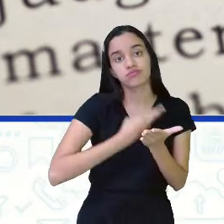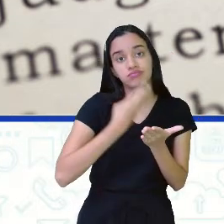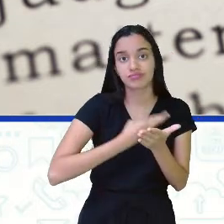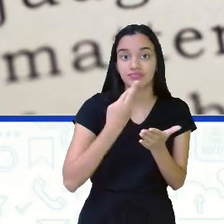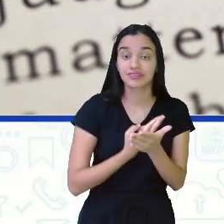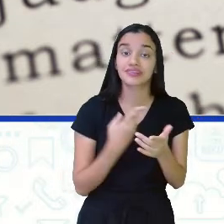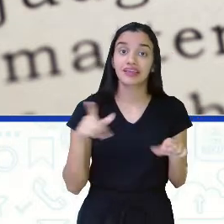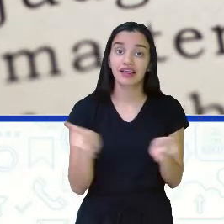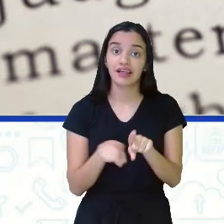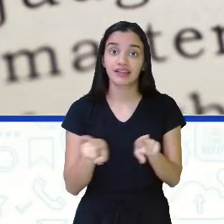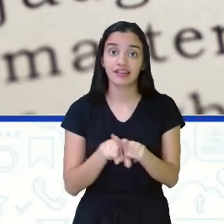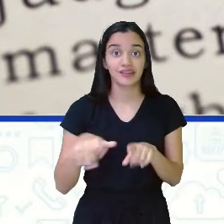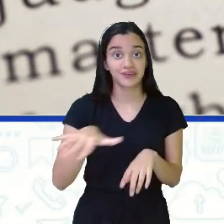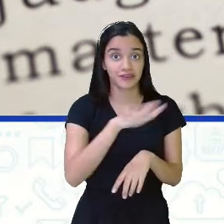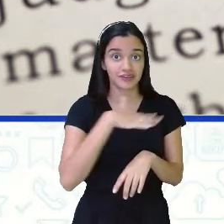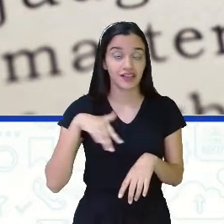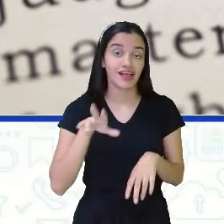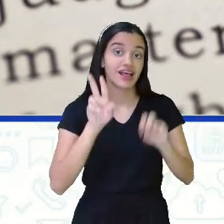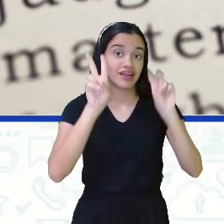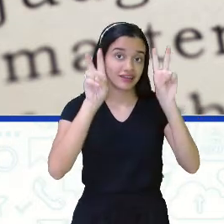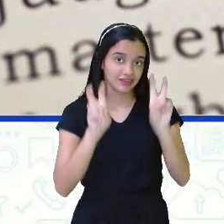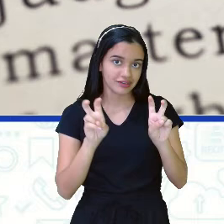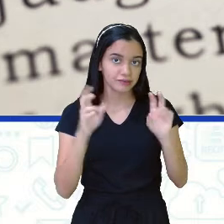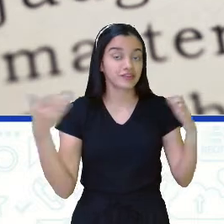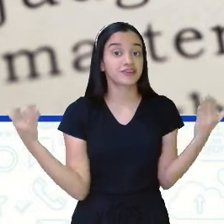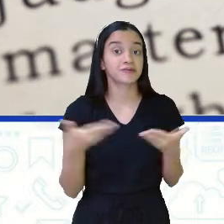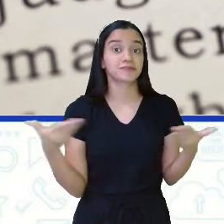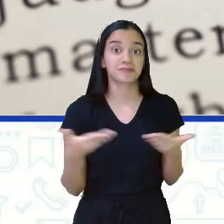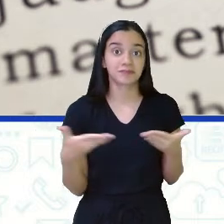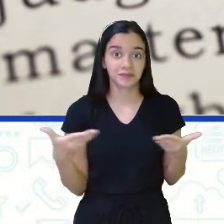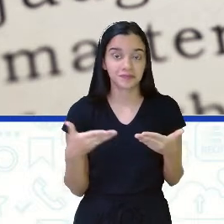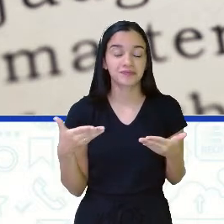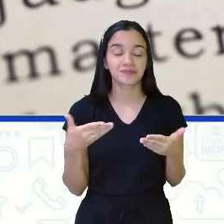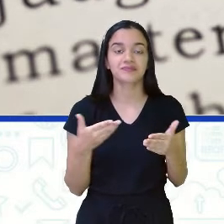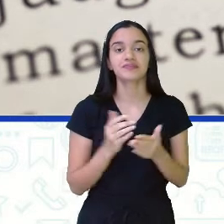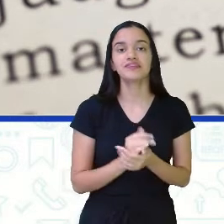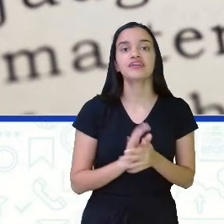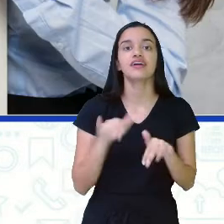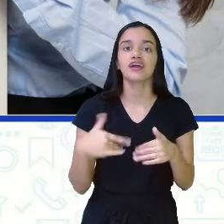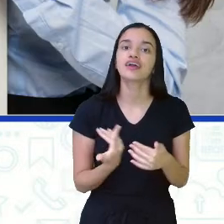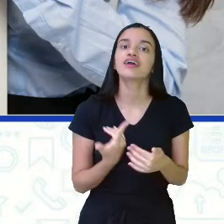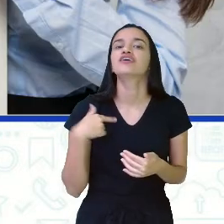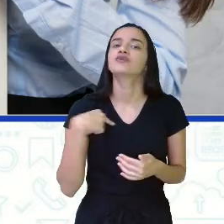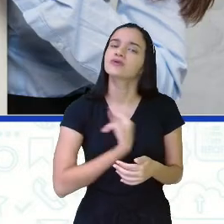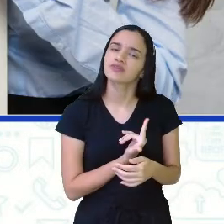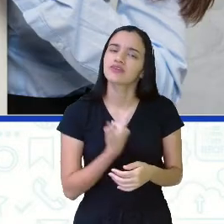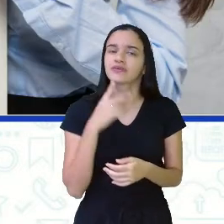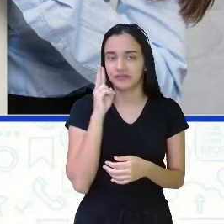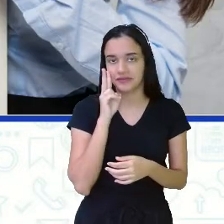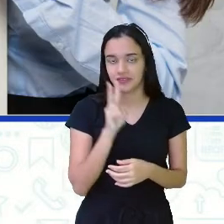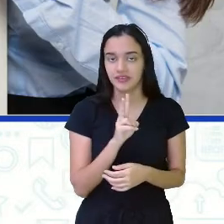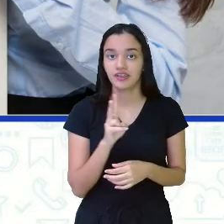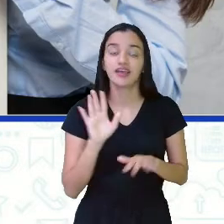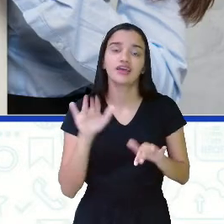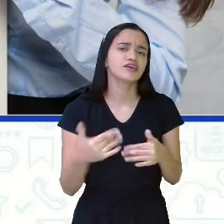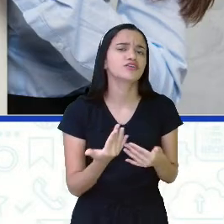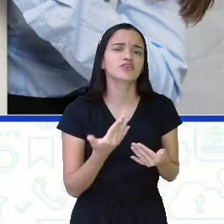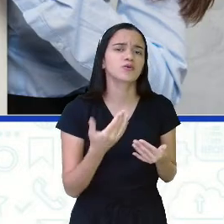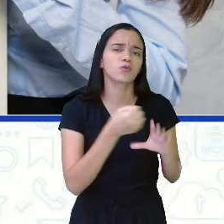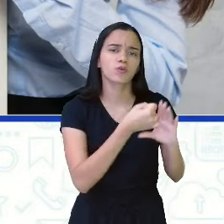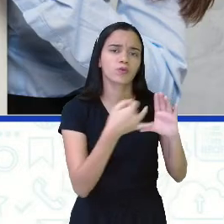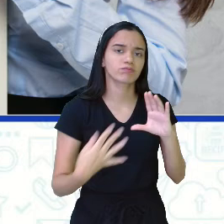e abordam, em geral, temas da atualidade. Isso aqui a gente já viu um pouquinho, né? E aí, quais seriam